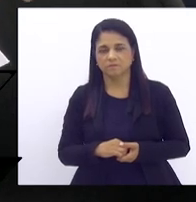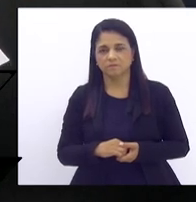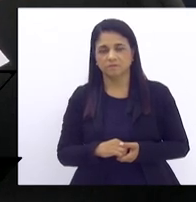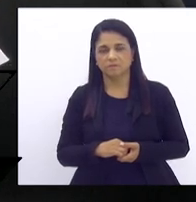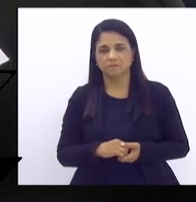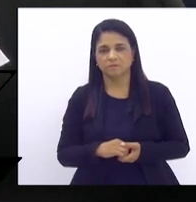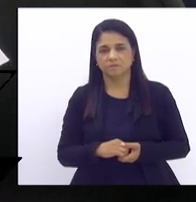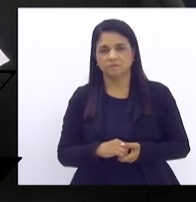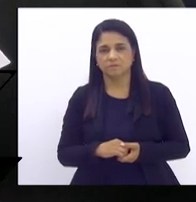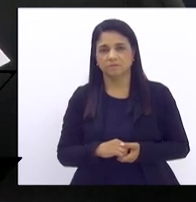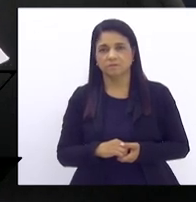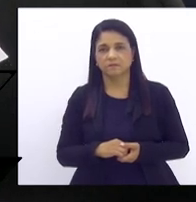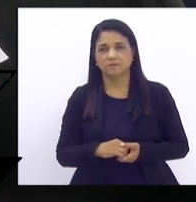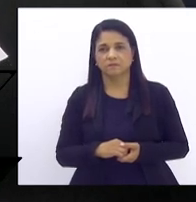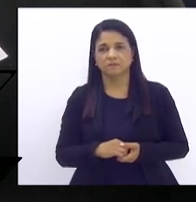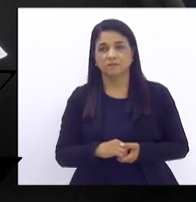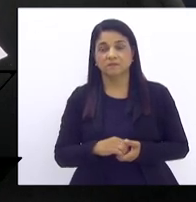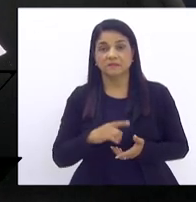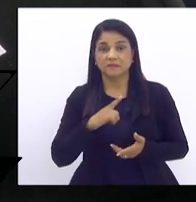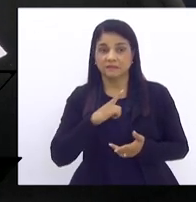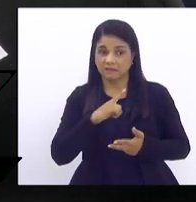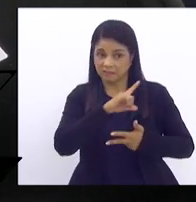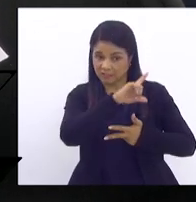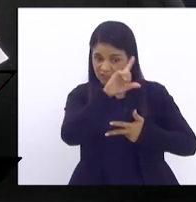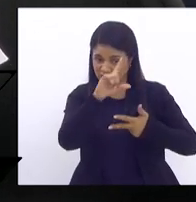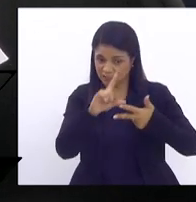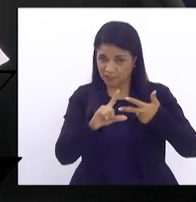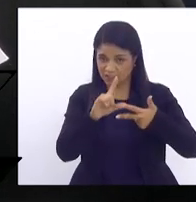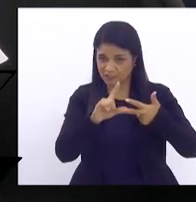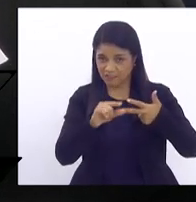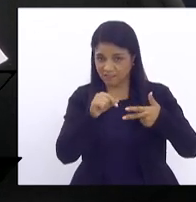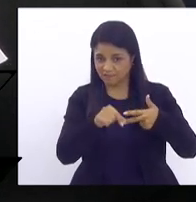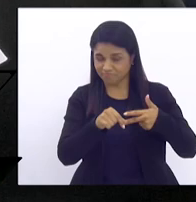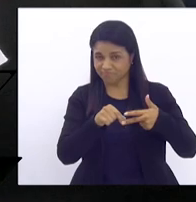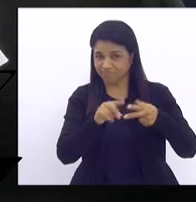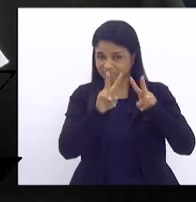se a gente também fosse legislar sobre essa matéria,